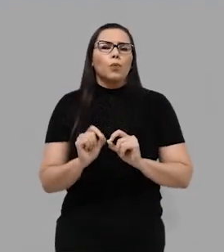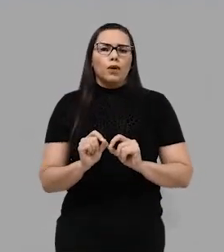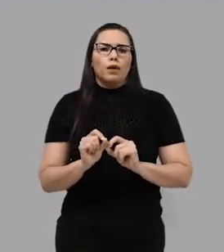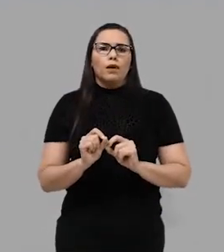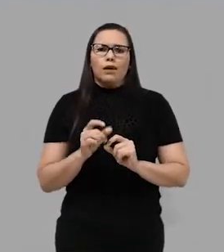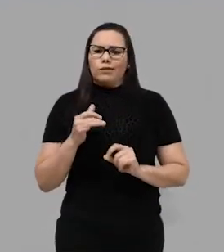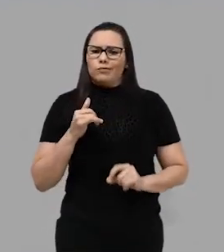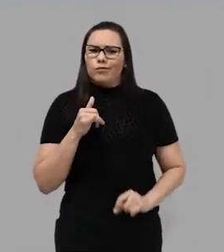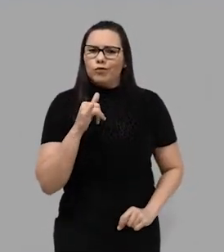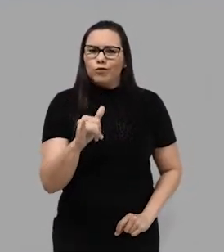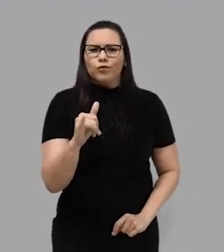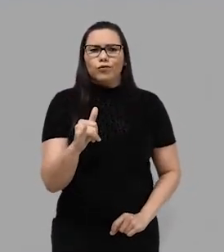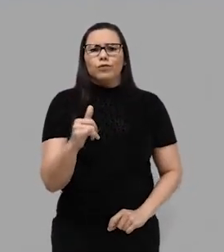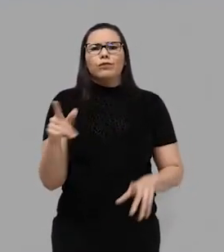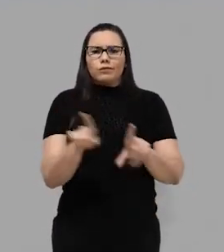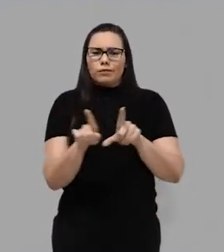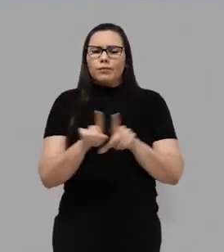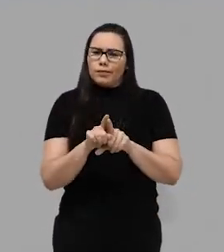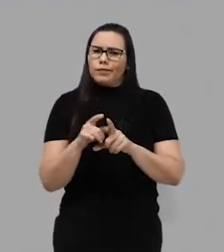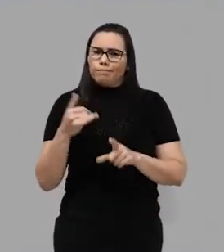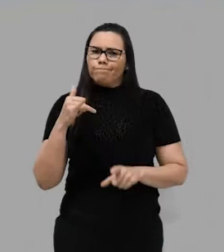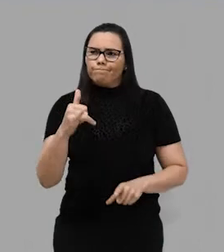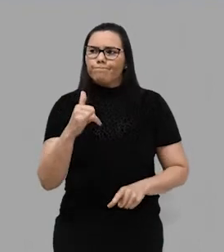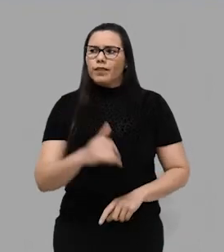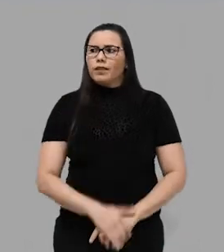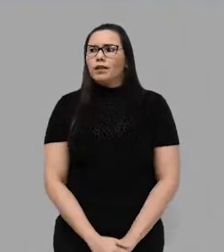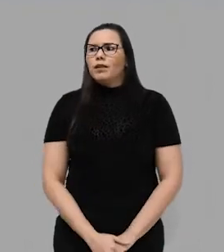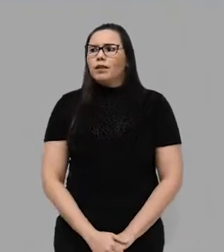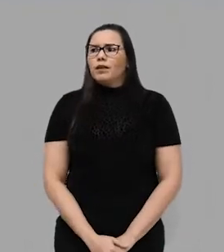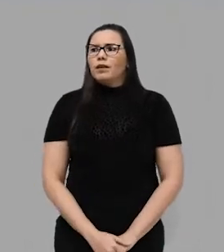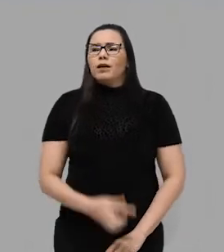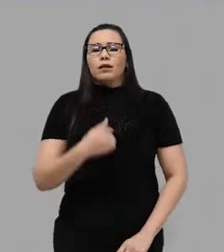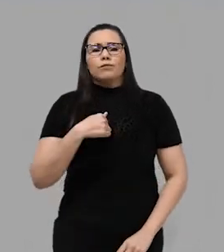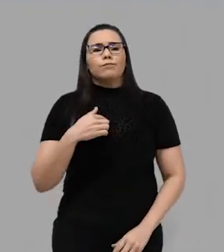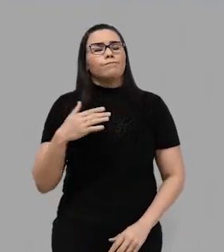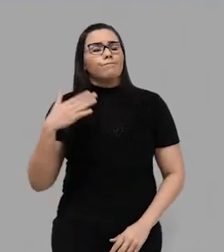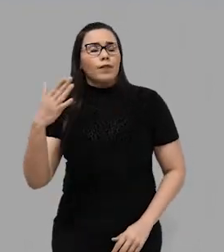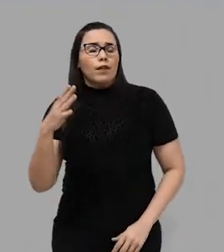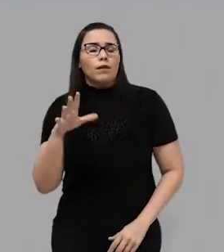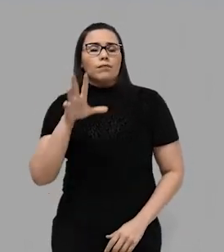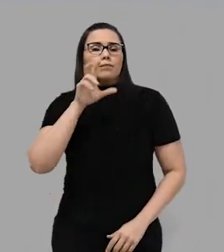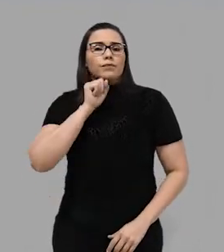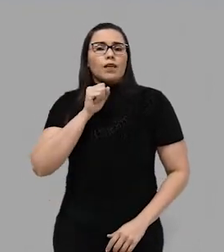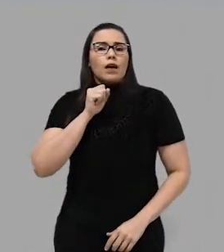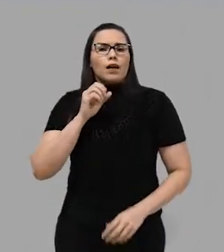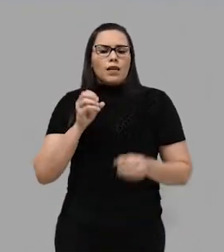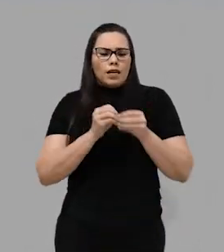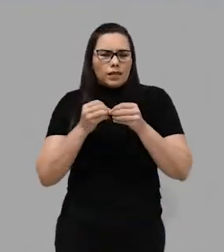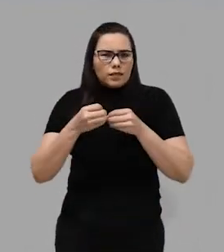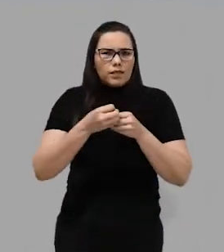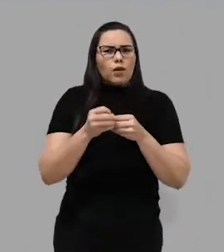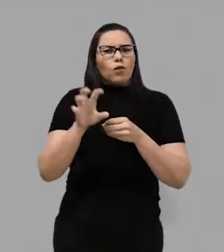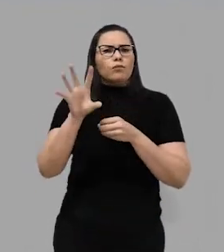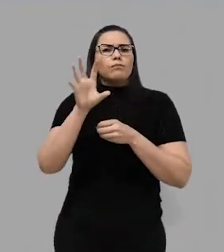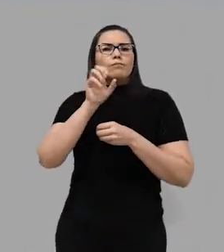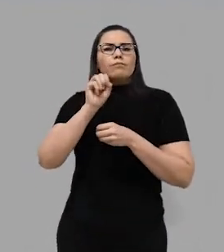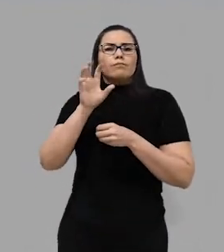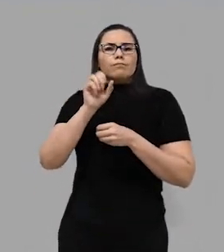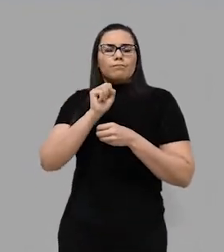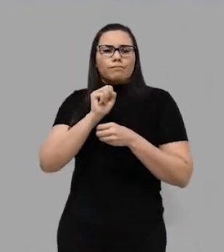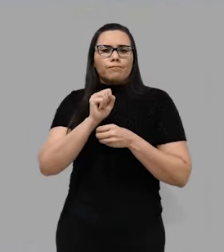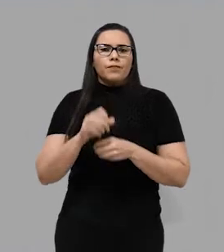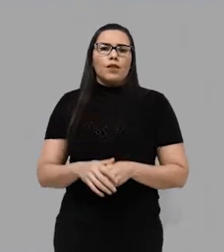professor, quer dizer que na respiração celular, uma molécula de glicose, que é uma molécula energética, ela